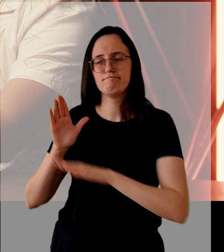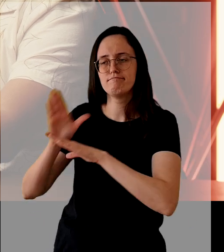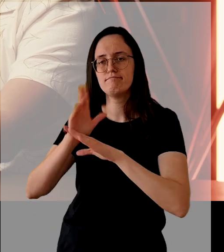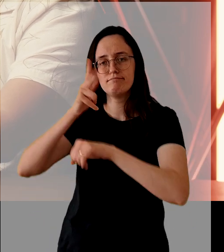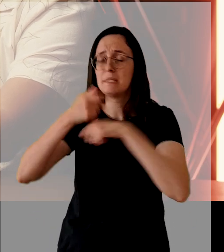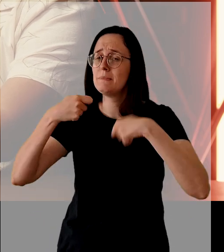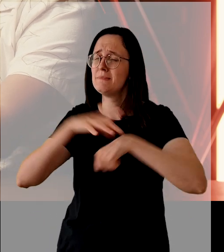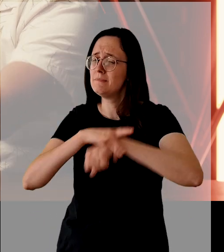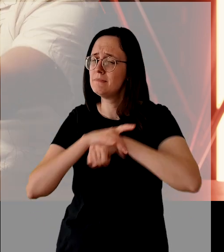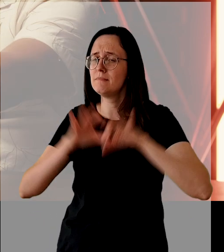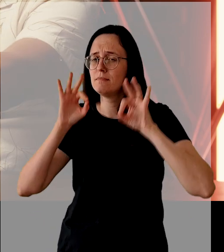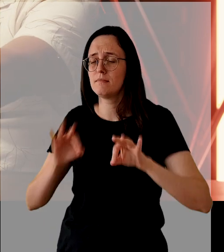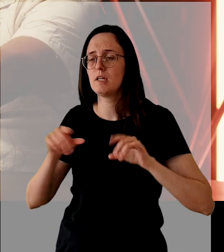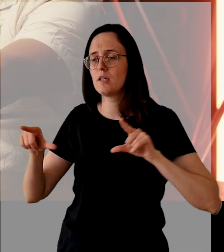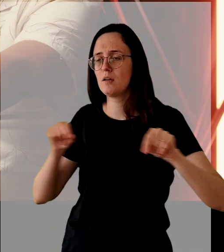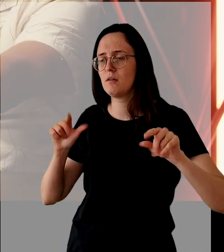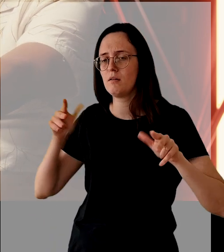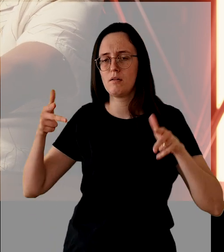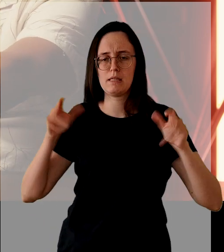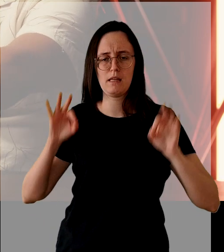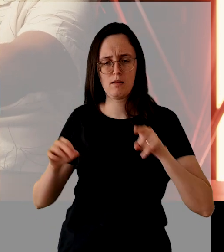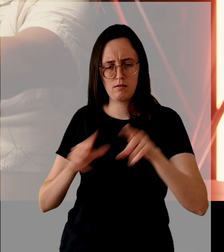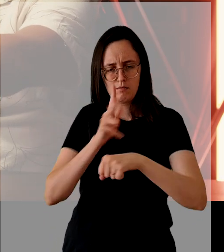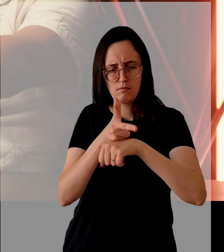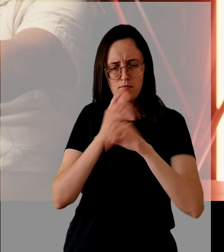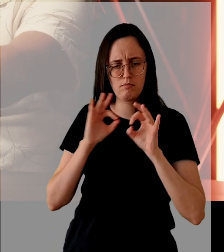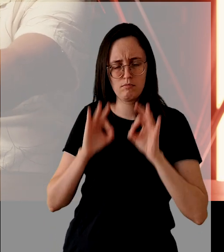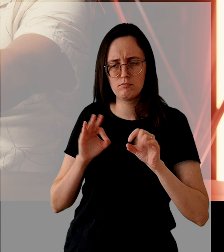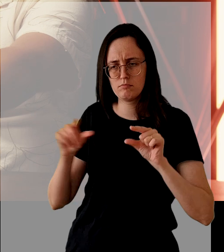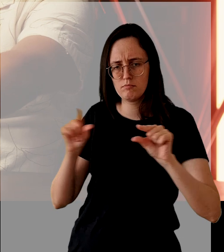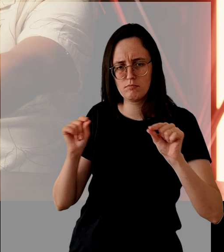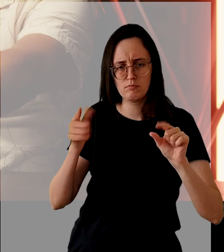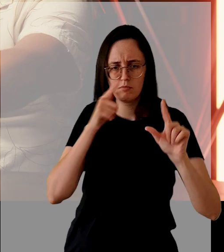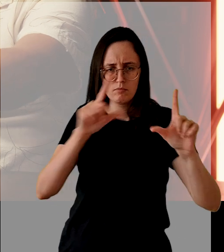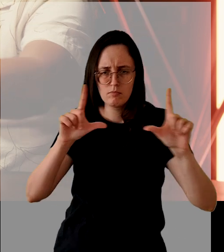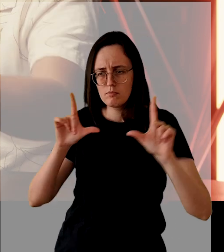tem que garantir que as suas escolhas estejam na câmera. Ele tem que garantir